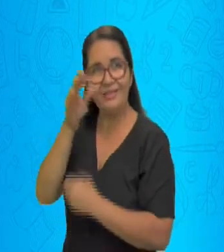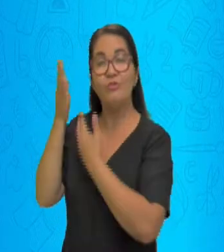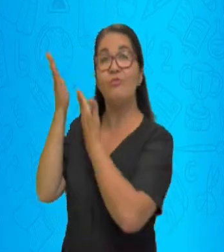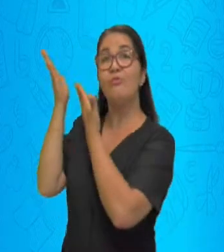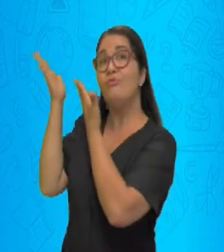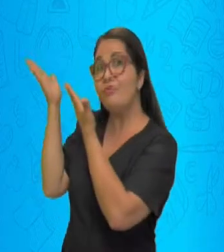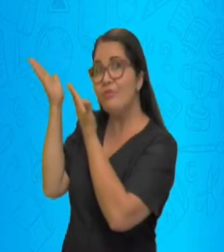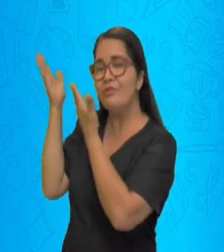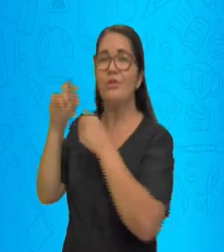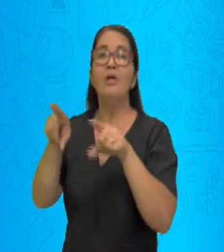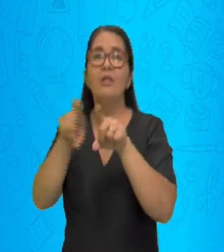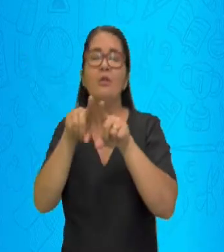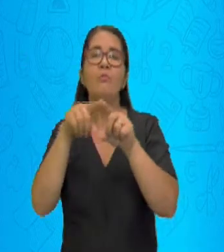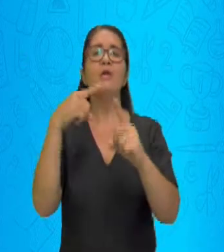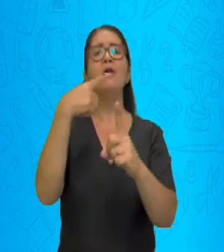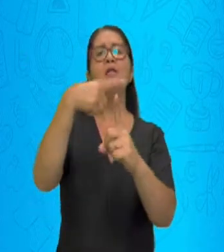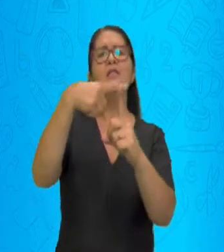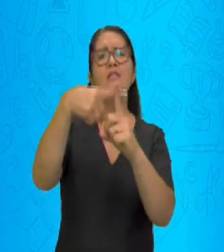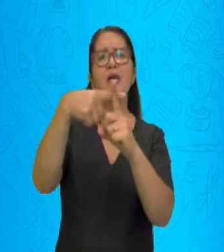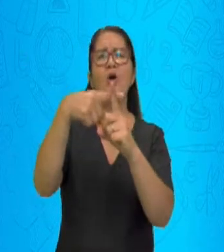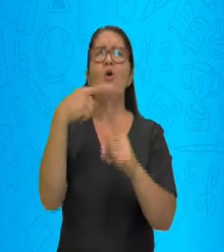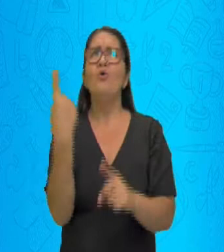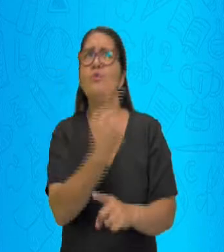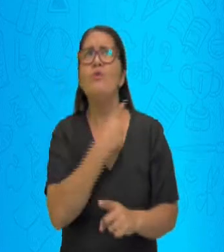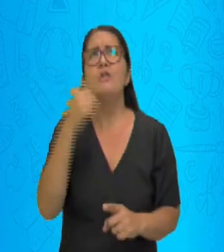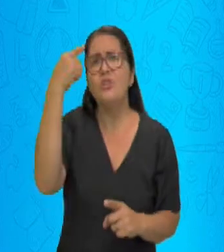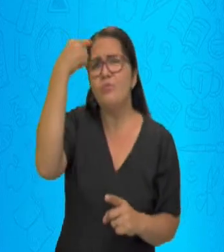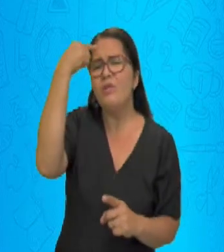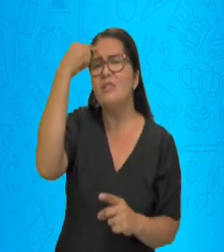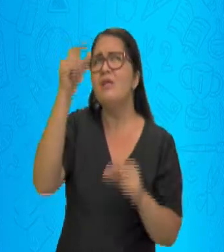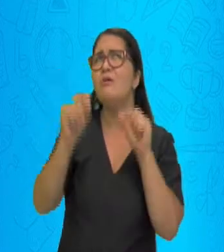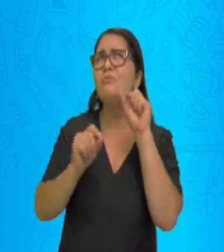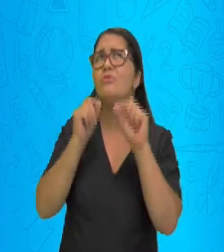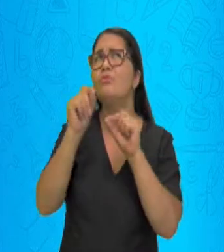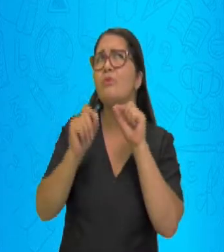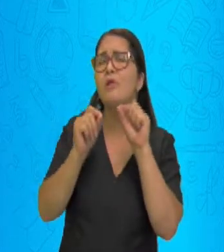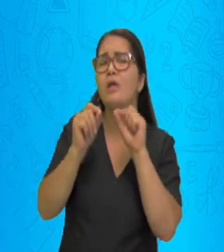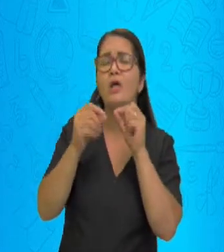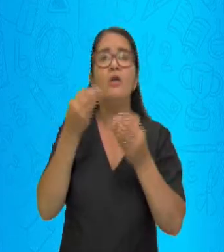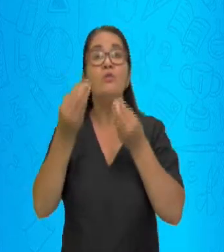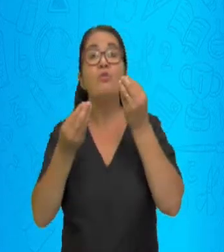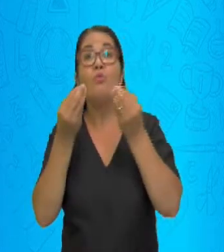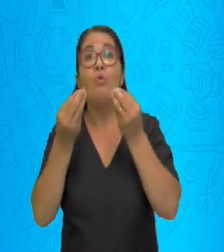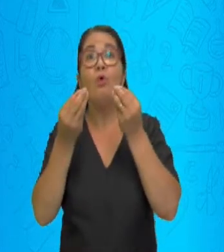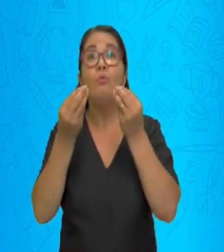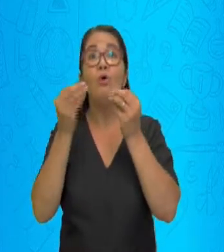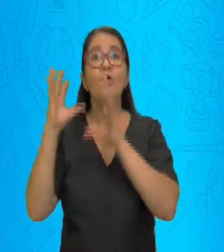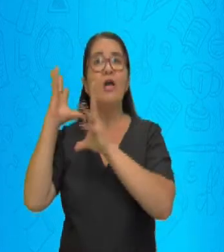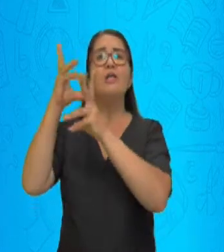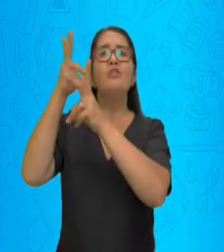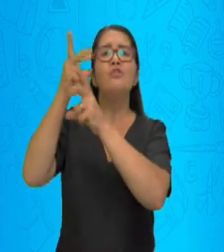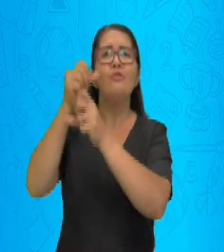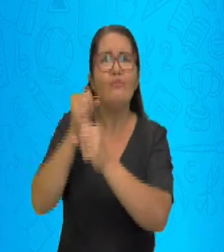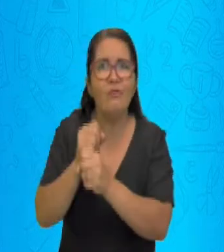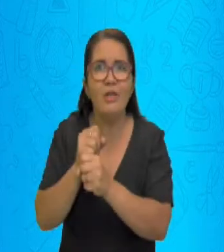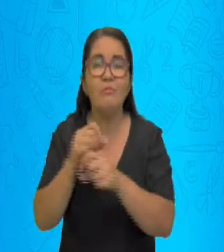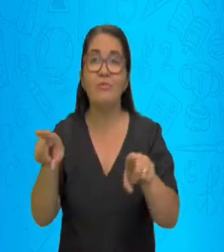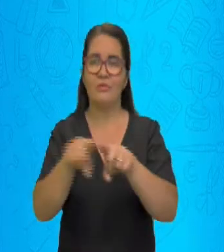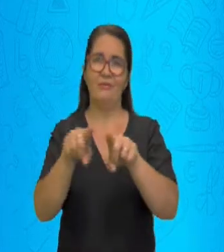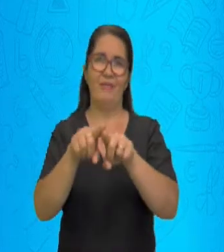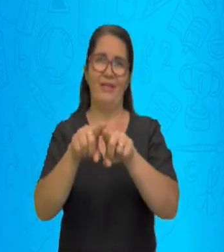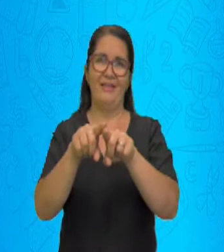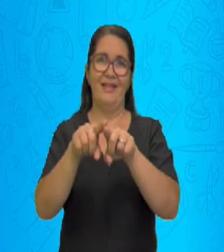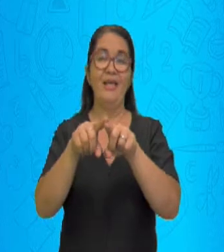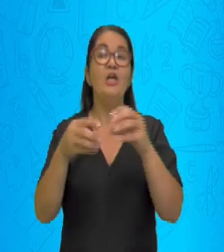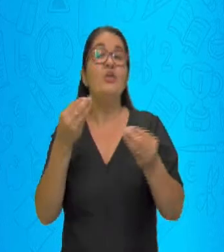dar algumas ideias. E essas ideias, elas vão servir para quê? Para que a gente possa resolver também situações, problemas.